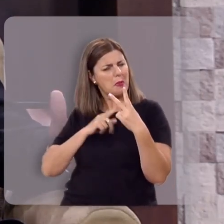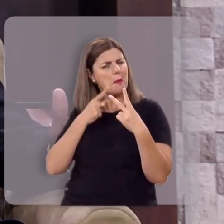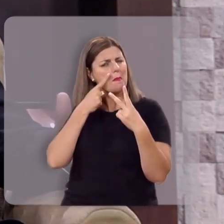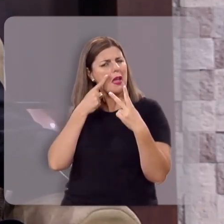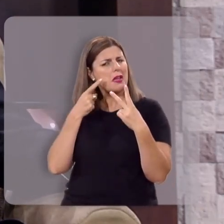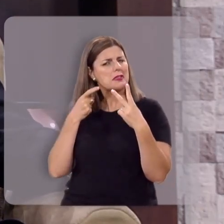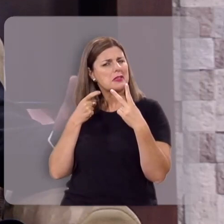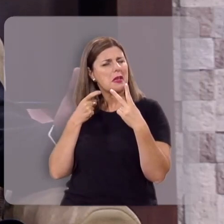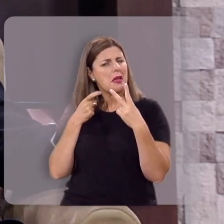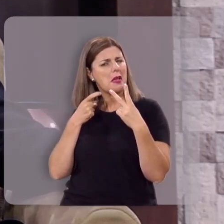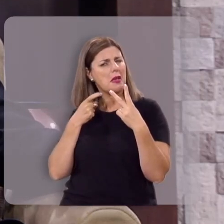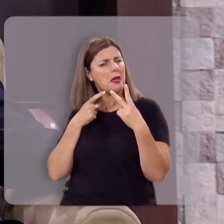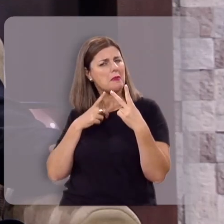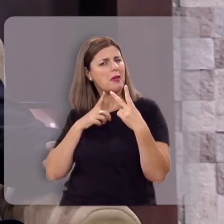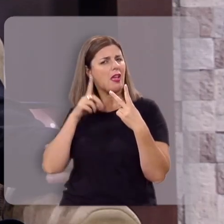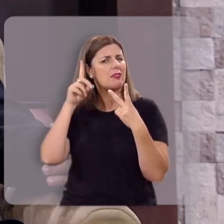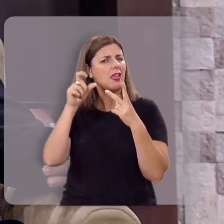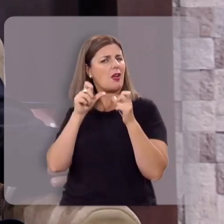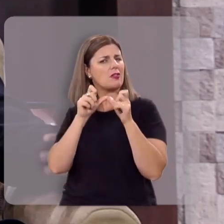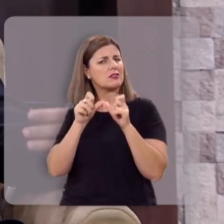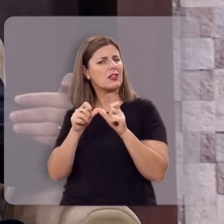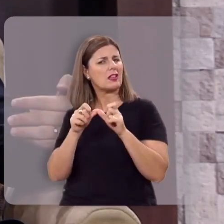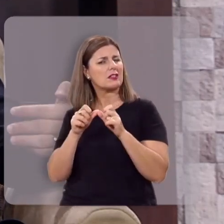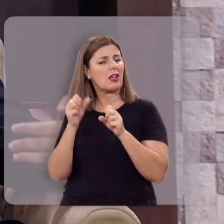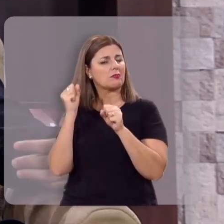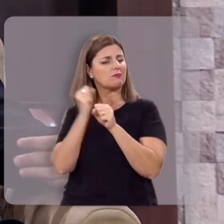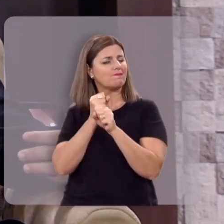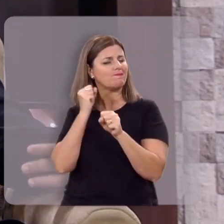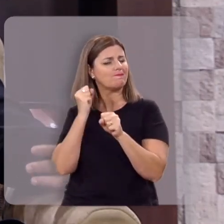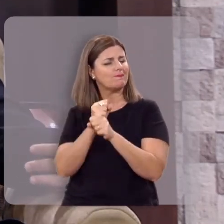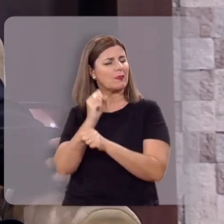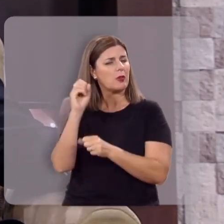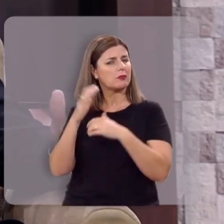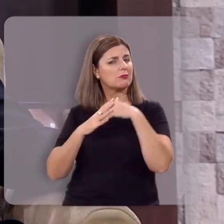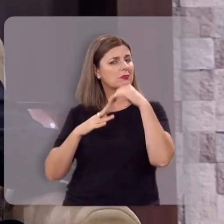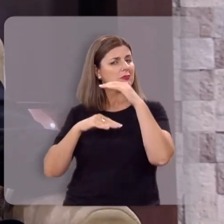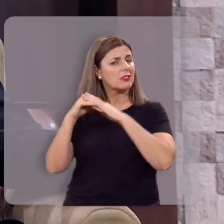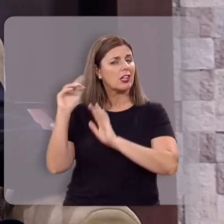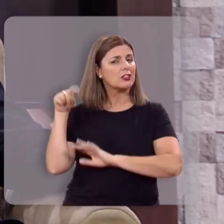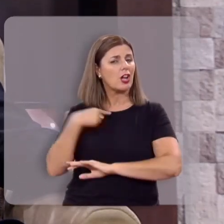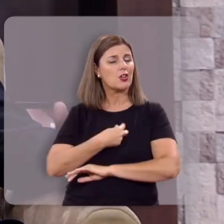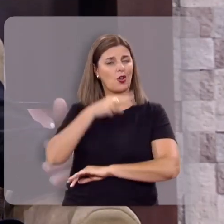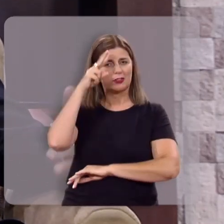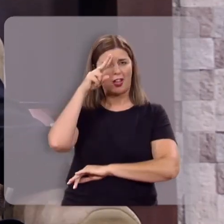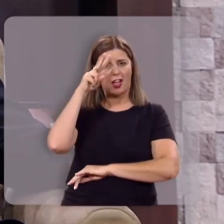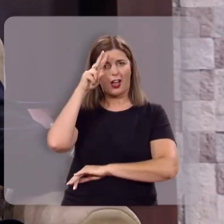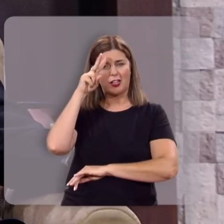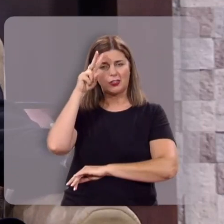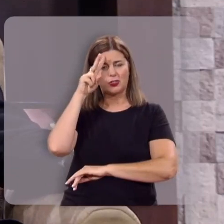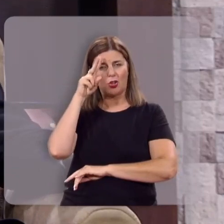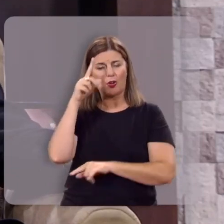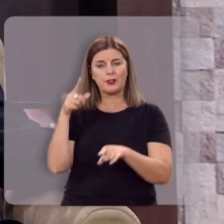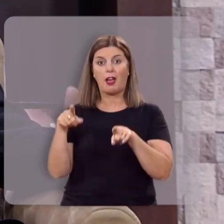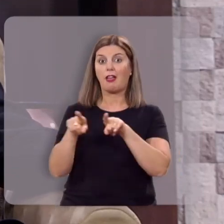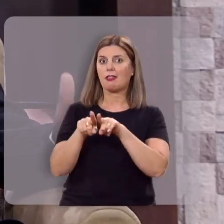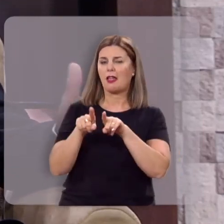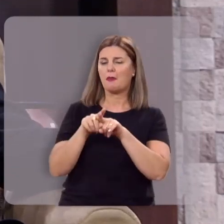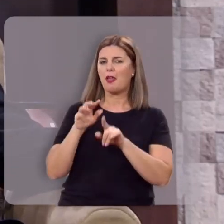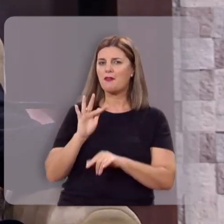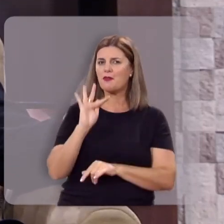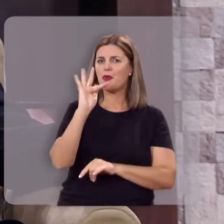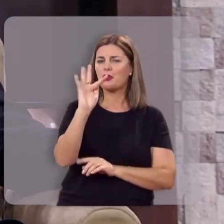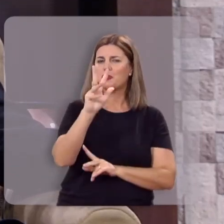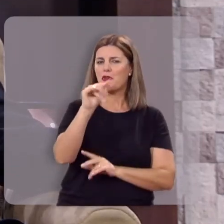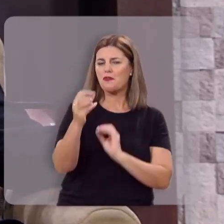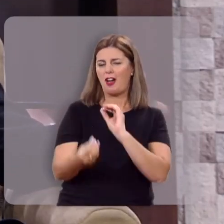percebermos aquilo que Deus está construindo na nossa história e trajetória e aquilo que Ele ainda